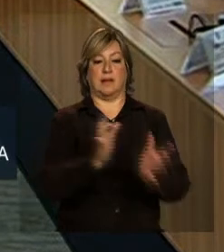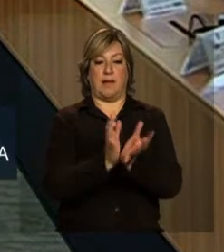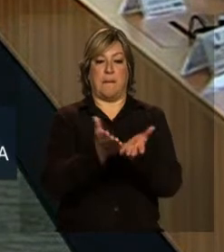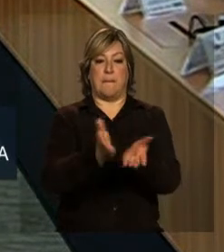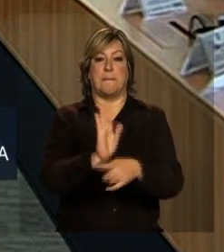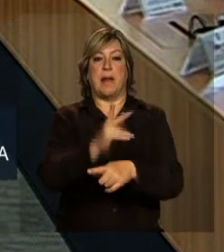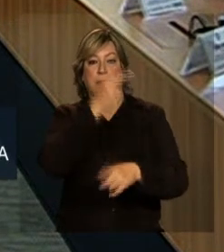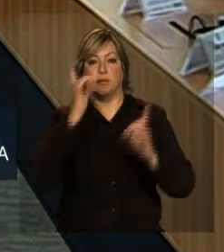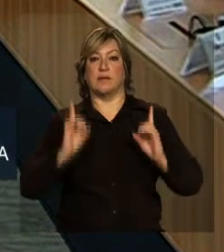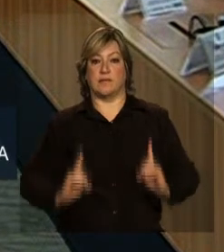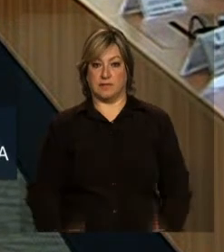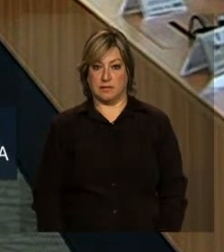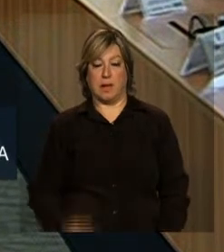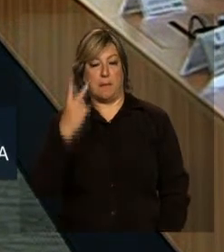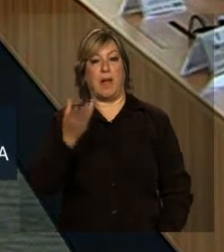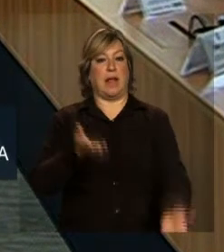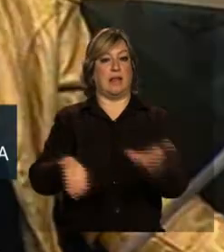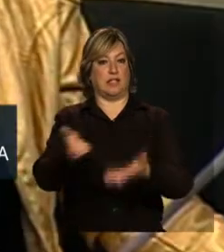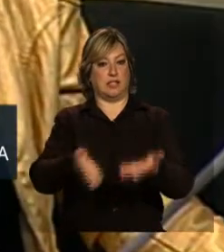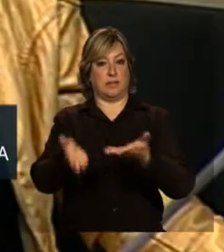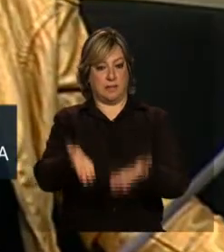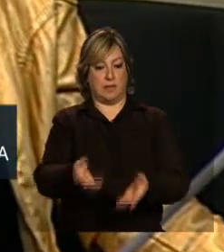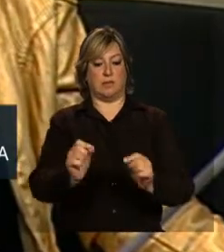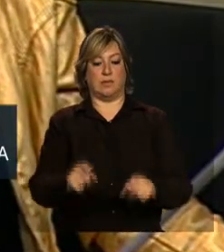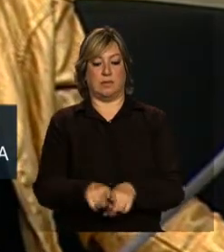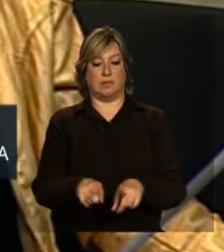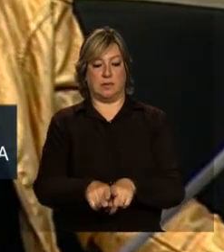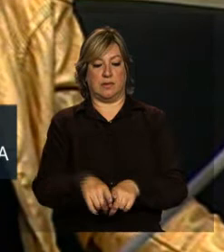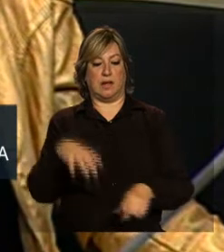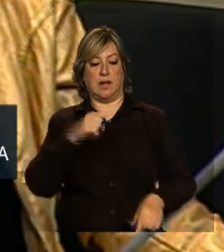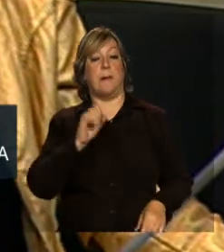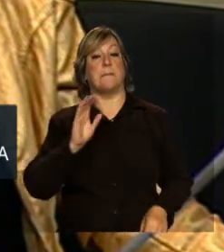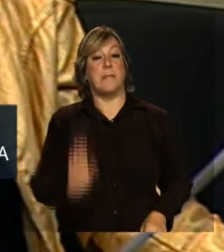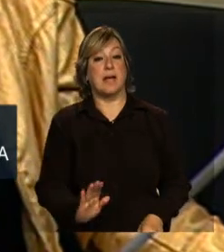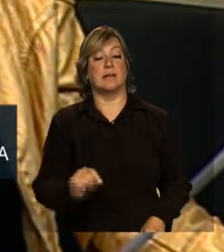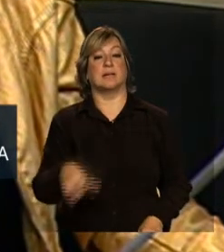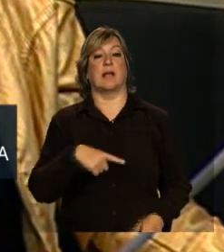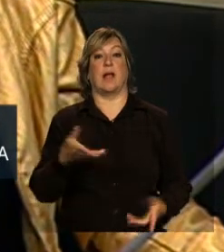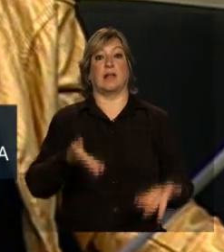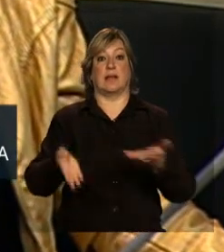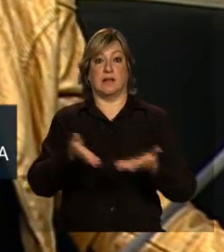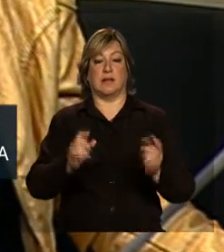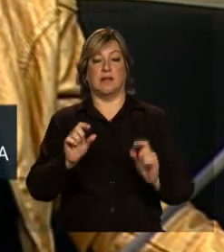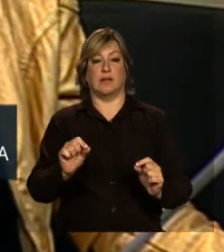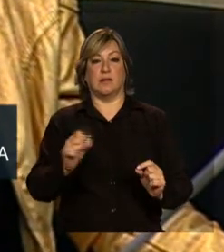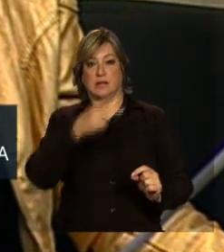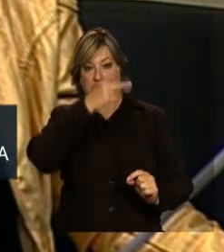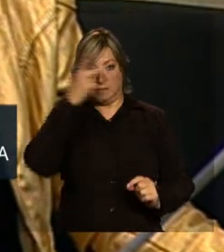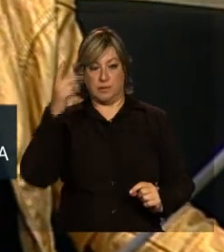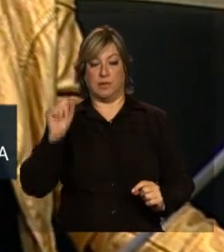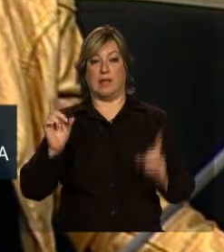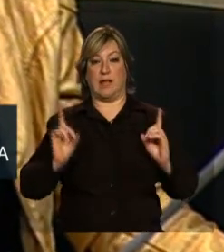com deficiência, para seu atendimento imediato. Todavia, o atendimento das pessoas